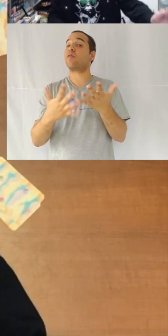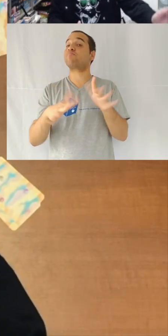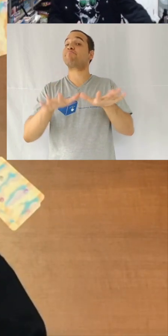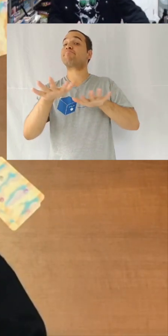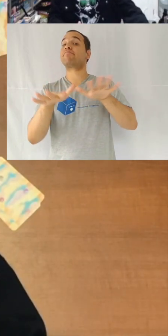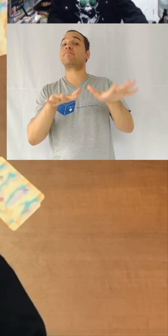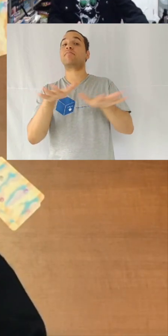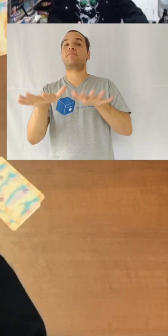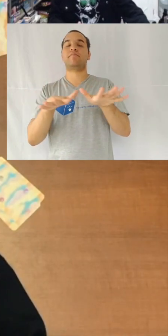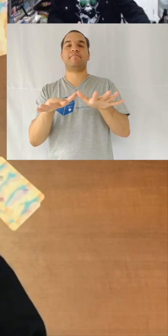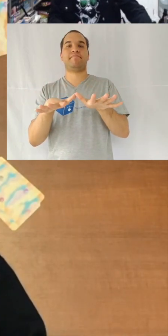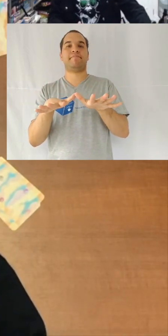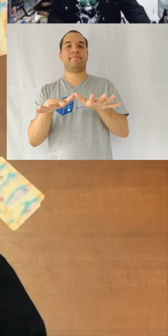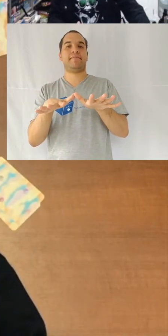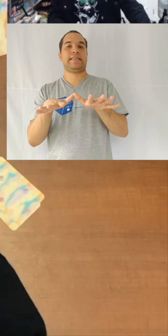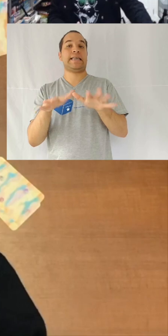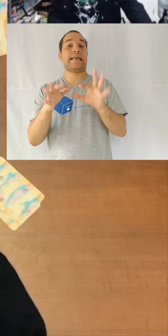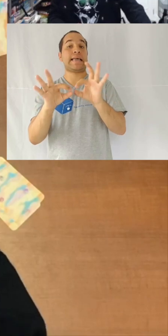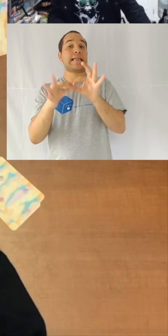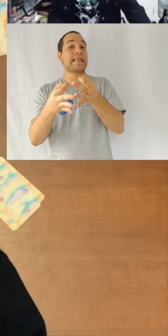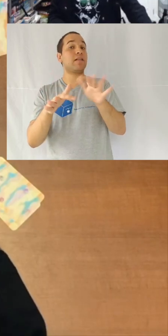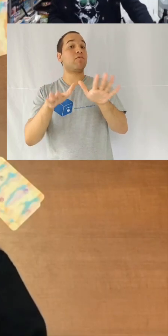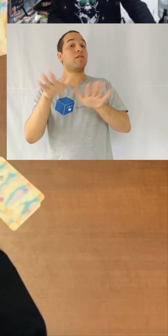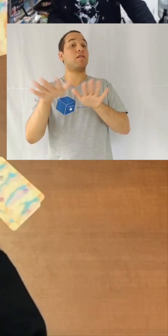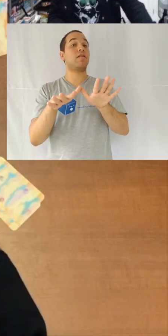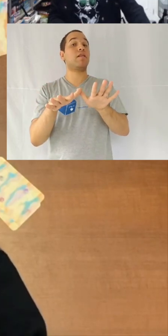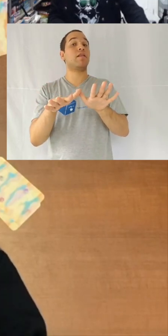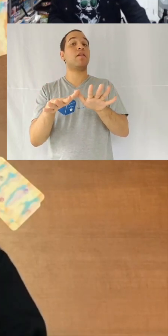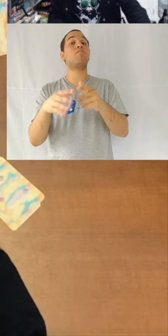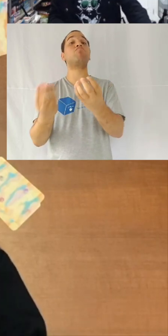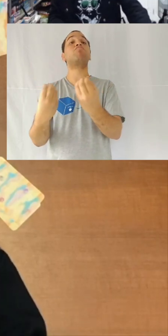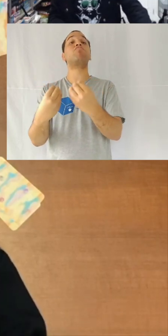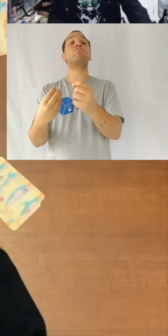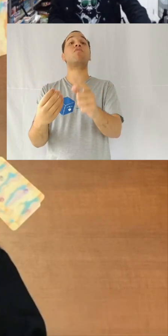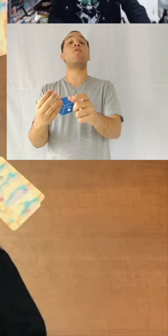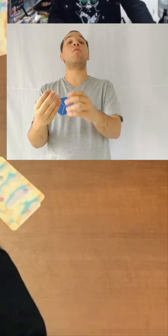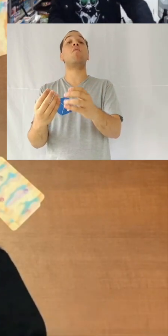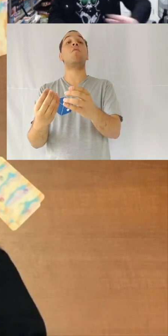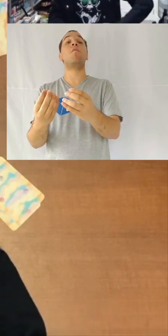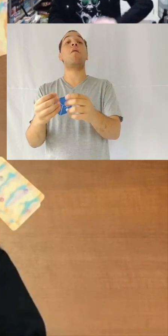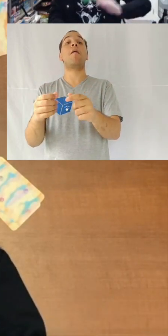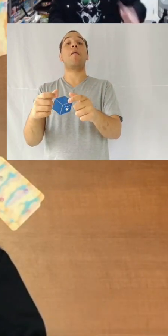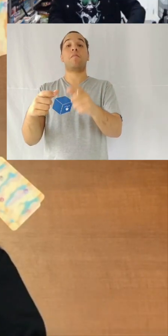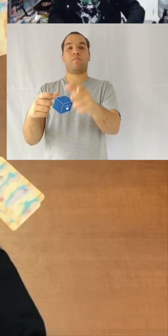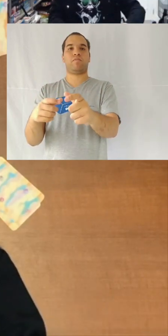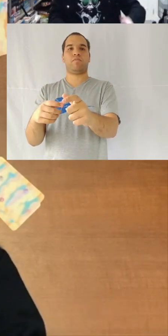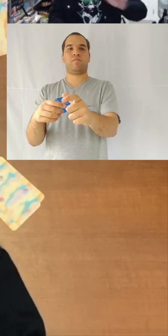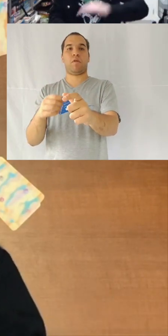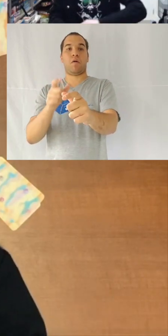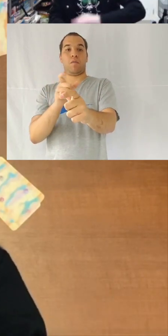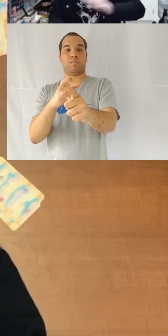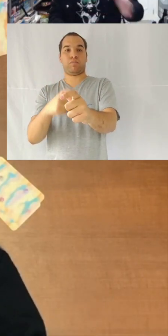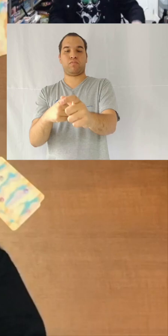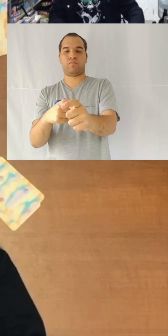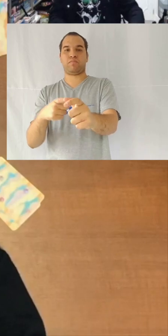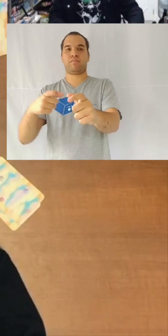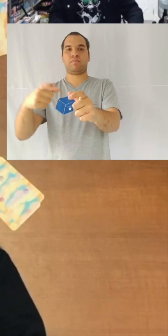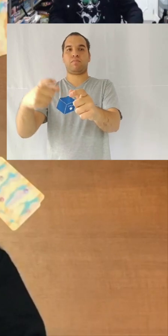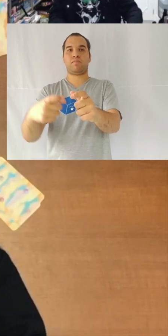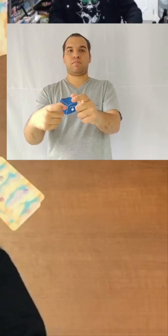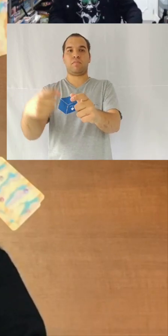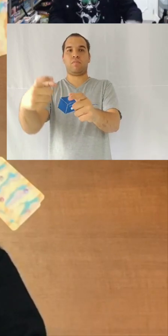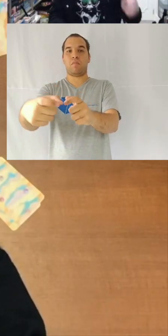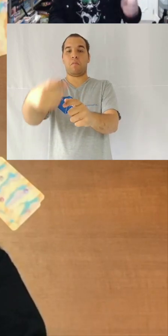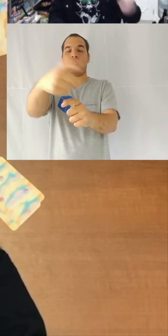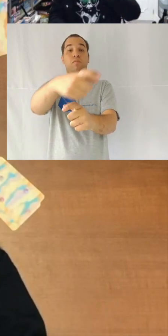cartas na sua mão, ok? E aí, assim que você terminou essa sua fase de ação, compra a carta, baixa a carta, ou baixa a carta e compra a